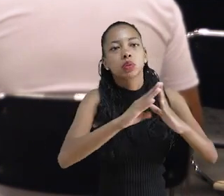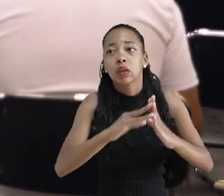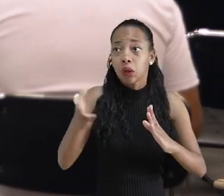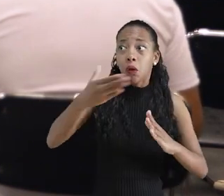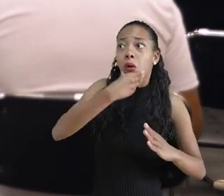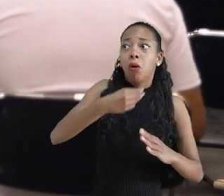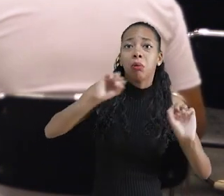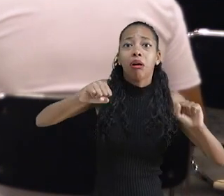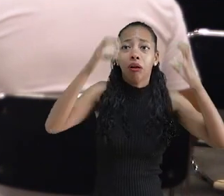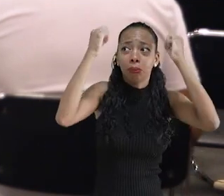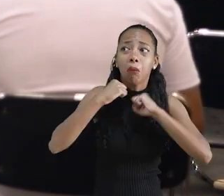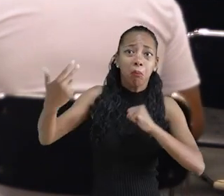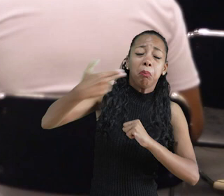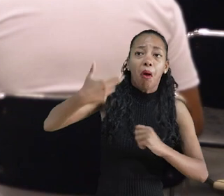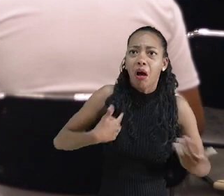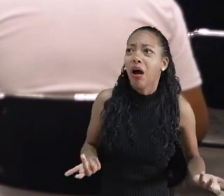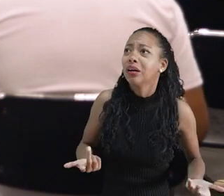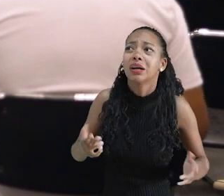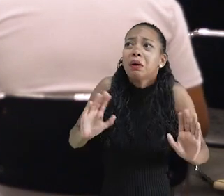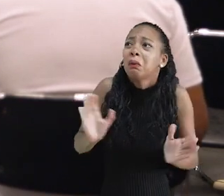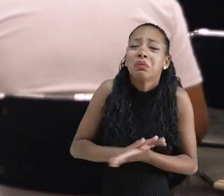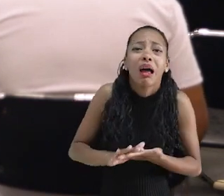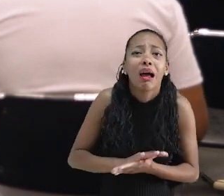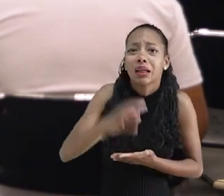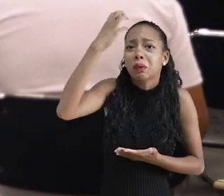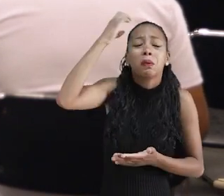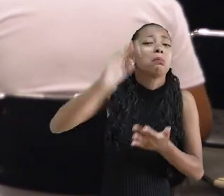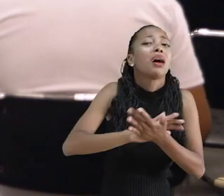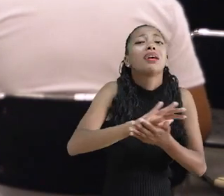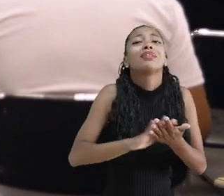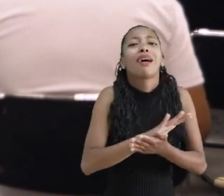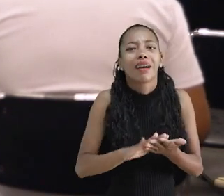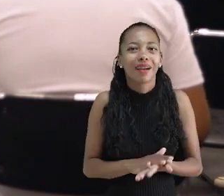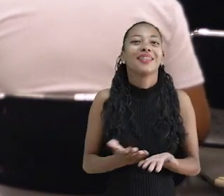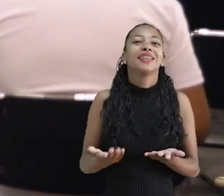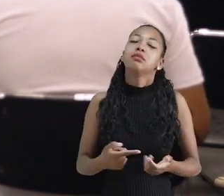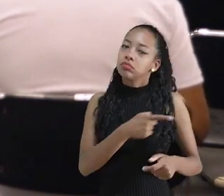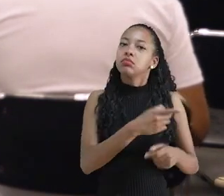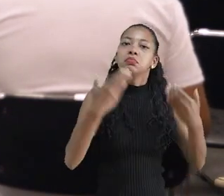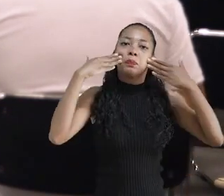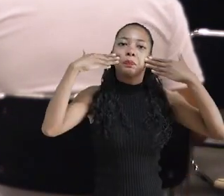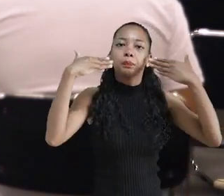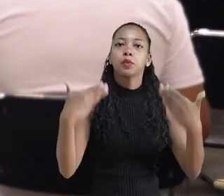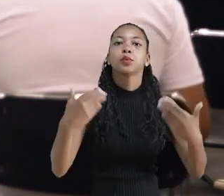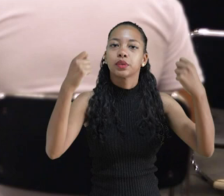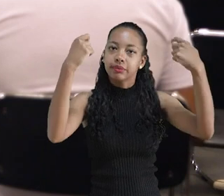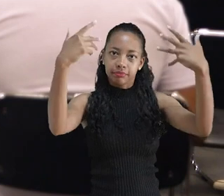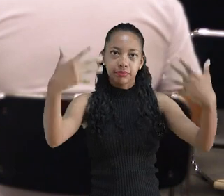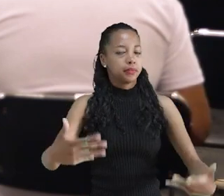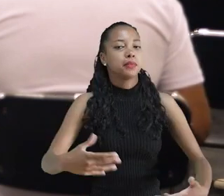sonhos e tudo mais então poderia ter sido você no YouTube tá na nossa página também do Facebook e do